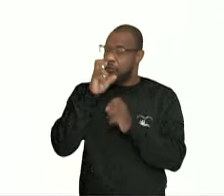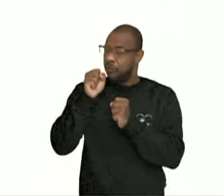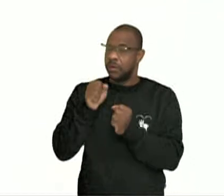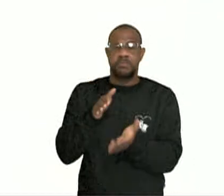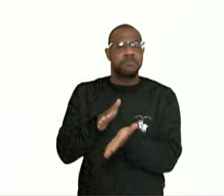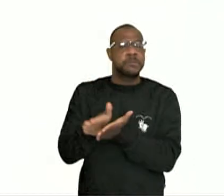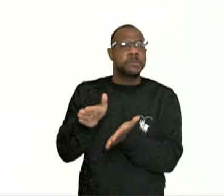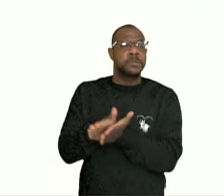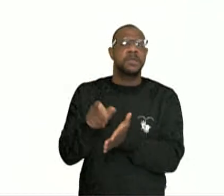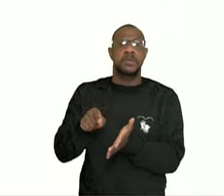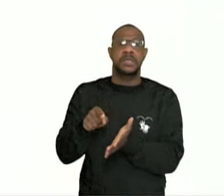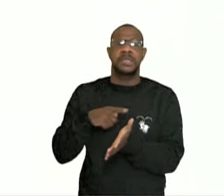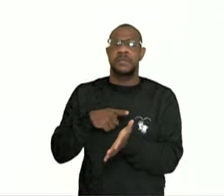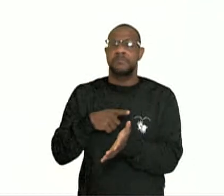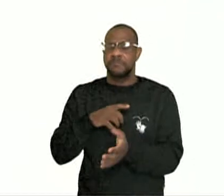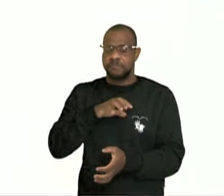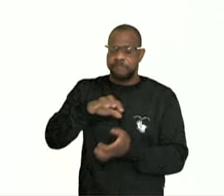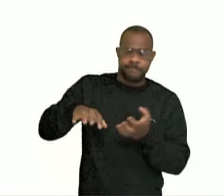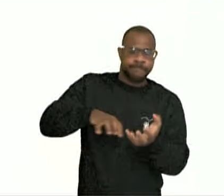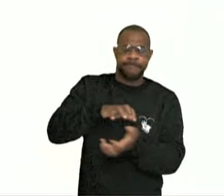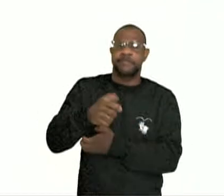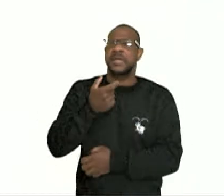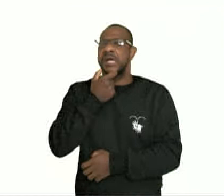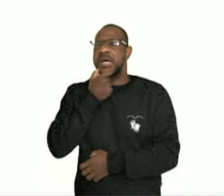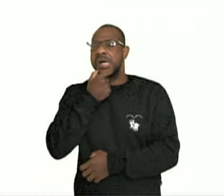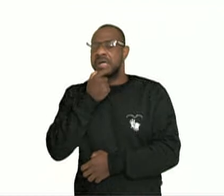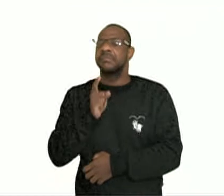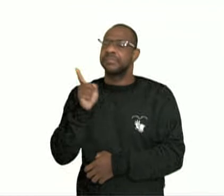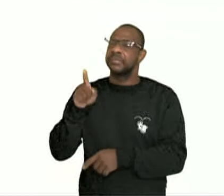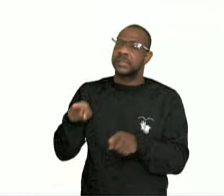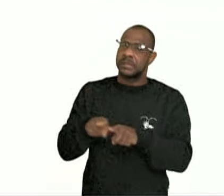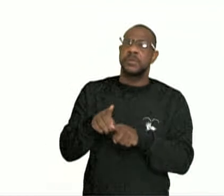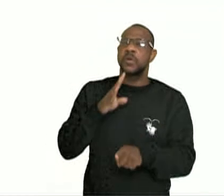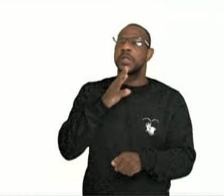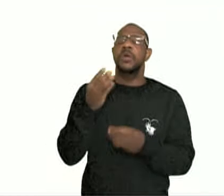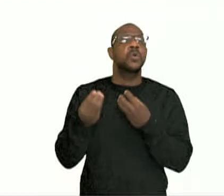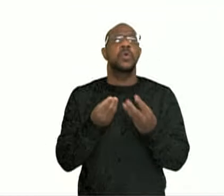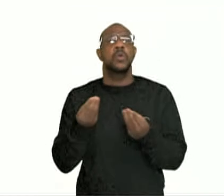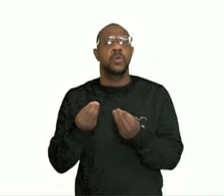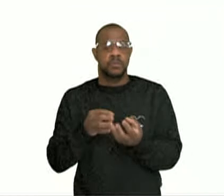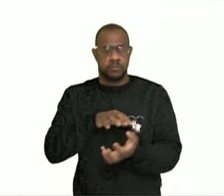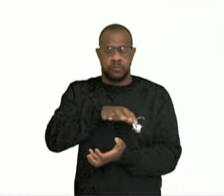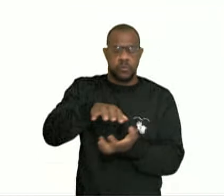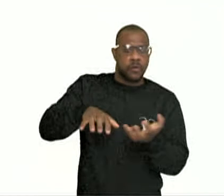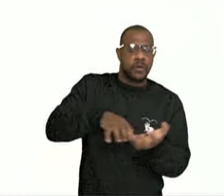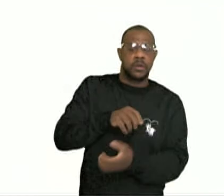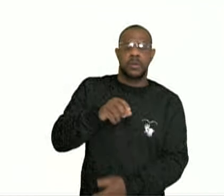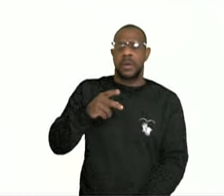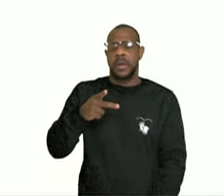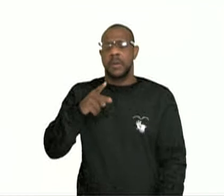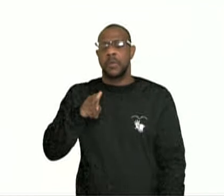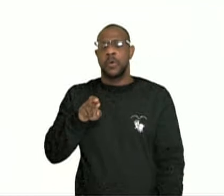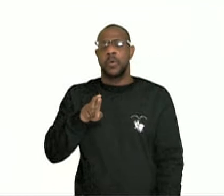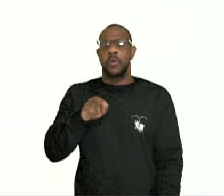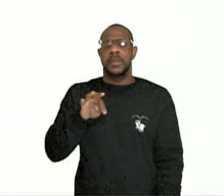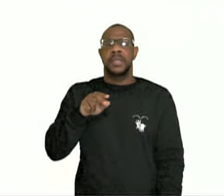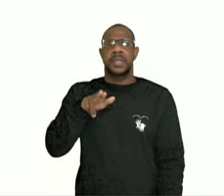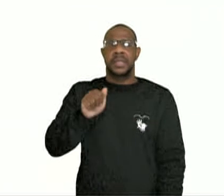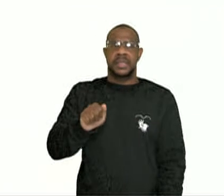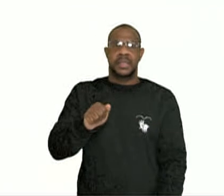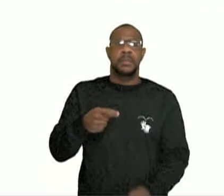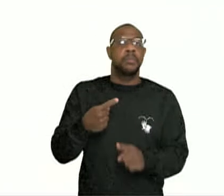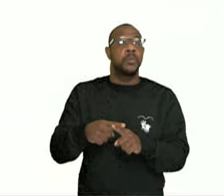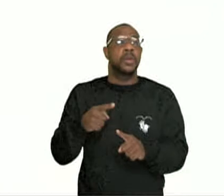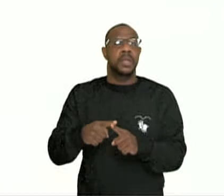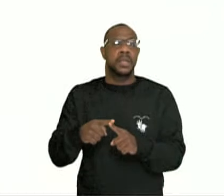que deflagrou a Revolução Inglesa, que também é reconhecida como Revolução Puritana pelo fato de grande parte dos burgueses